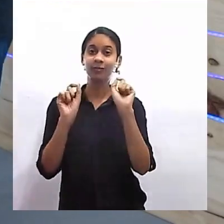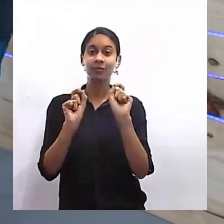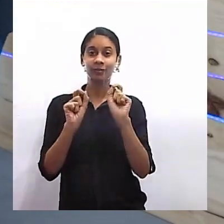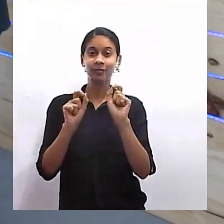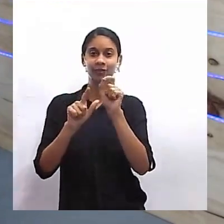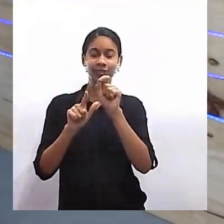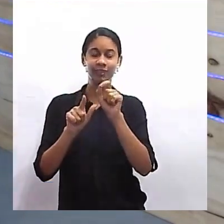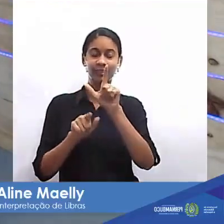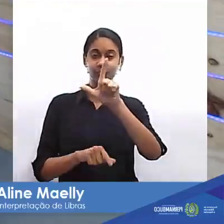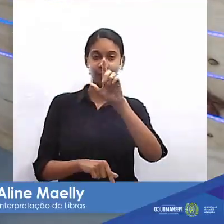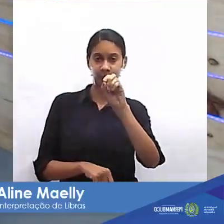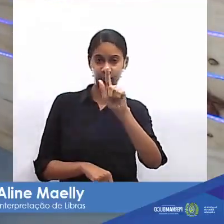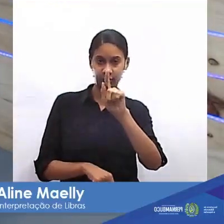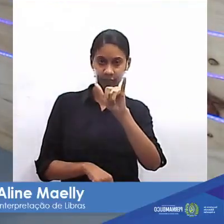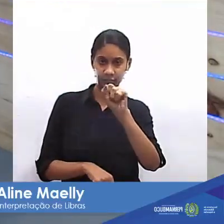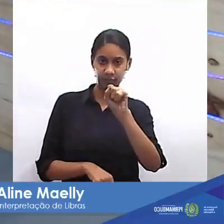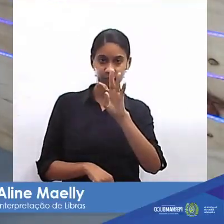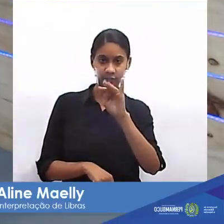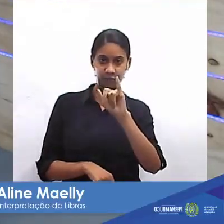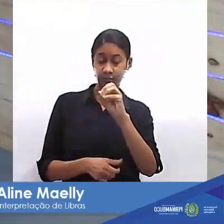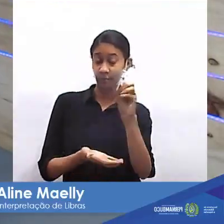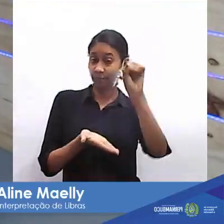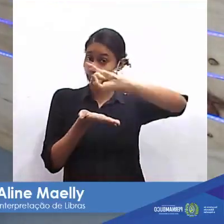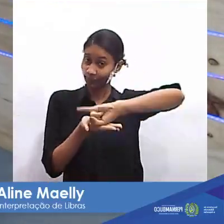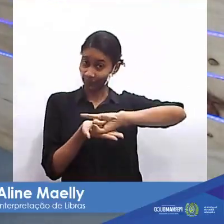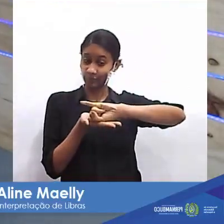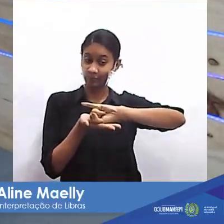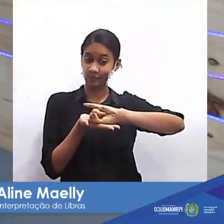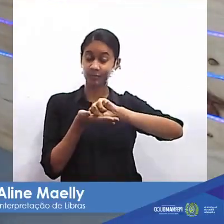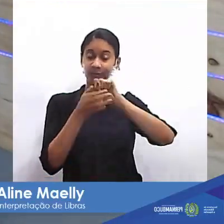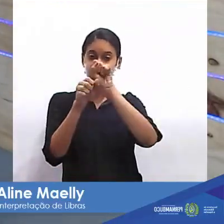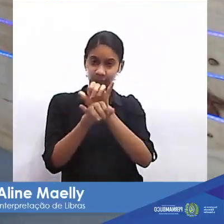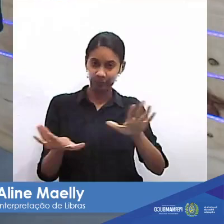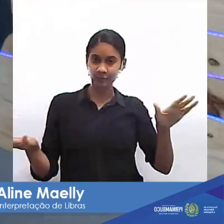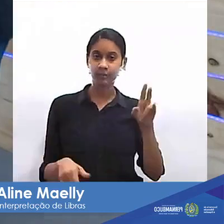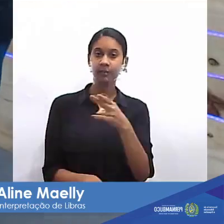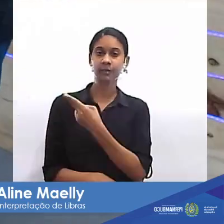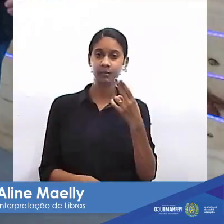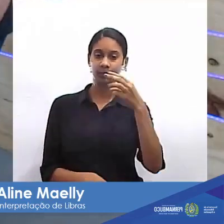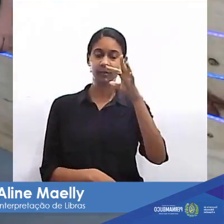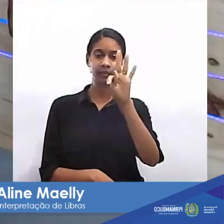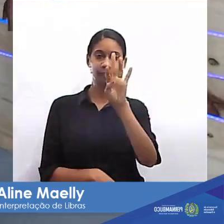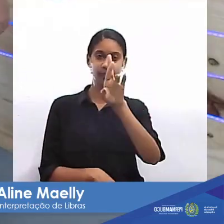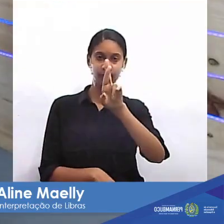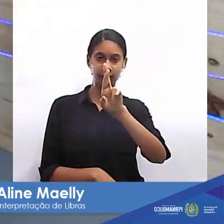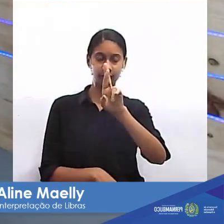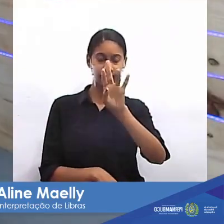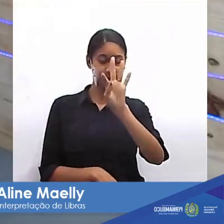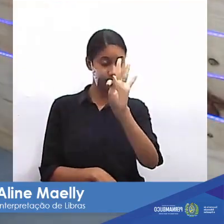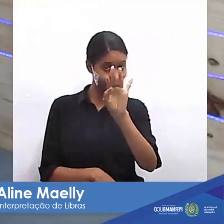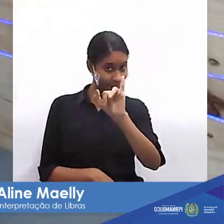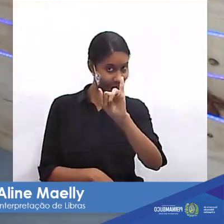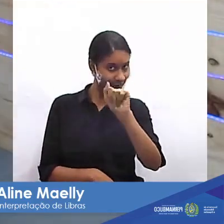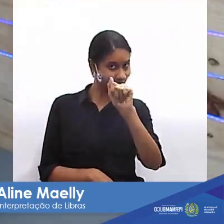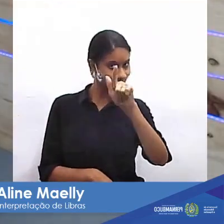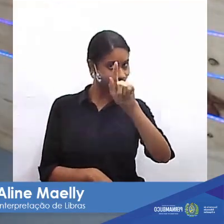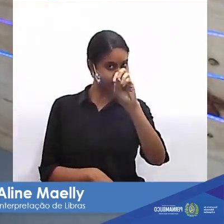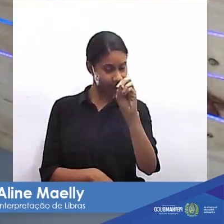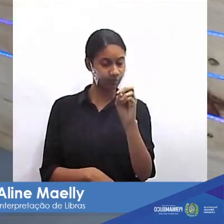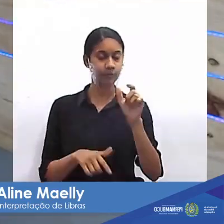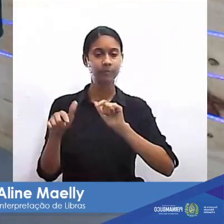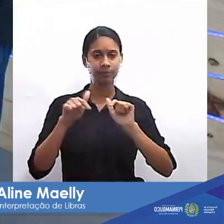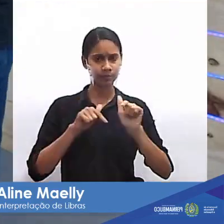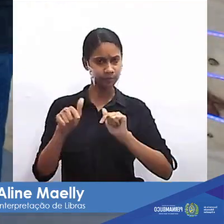não perca não. Centro de distribuição, meu nome é Tiago Maciel, sou profissional de logística há 20 anos no mercado,